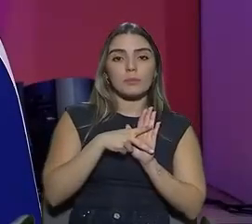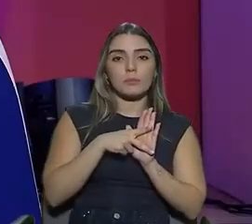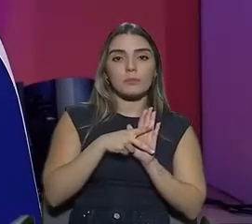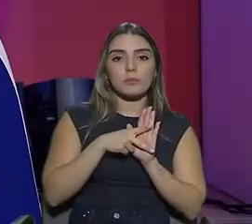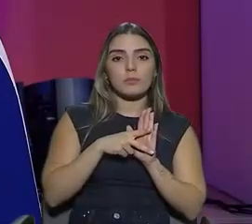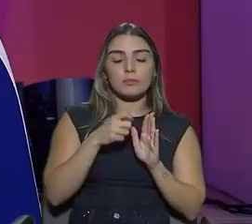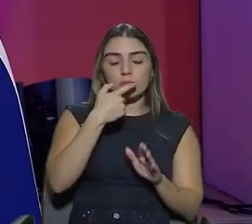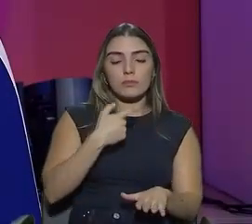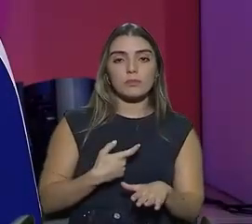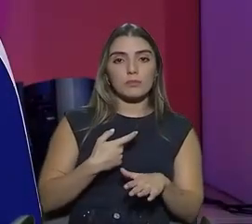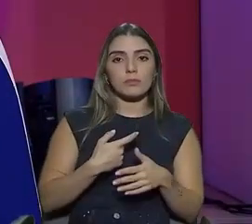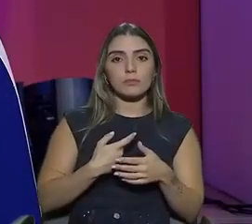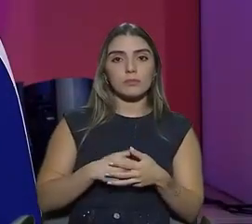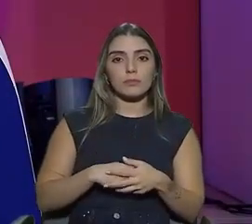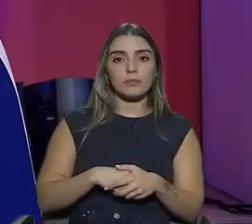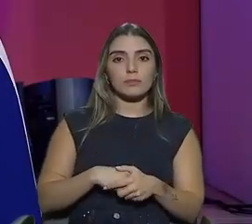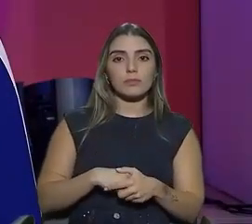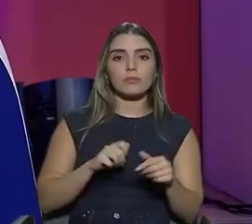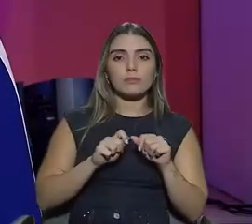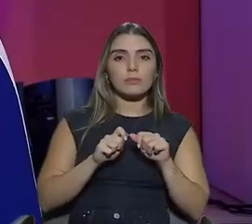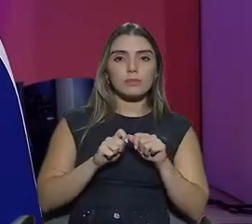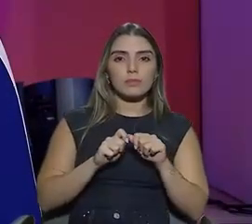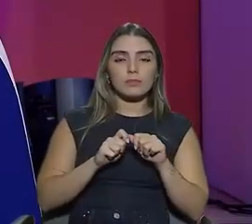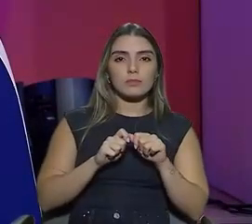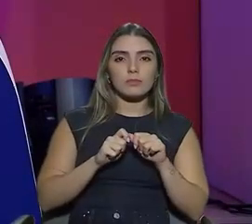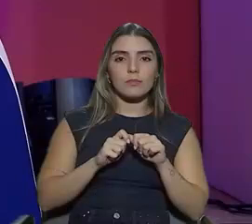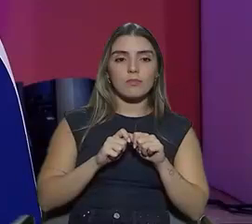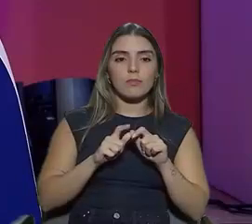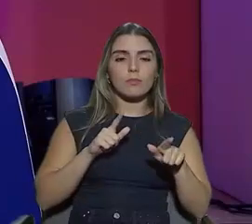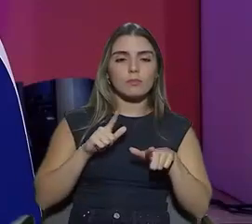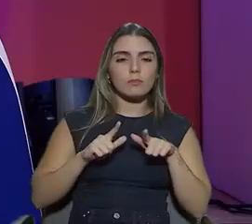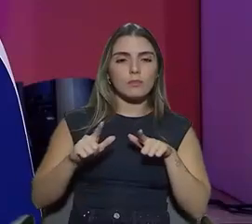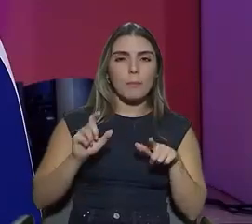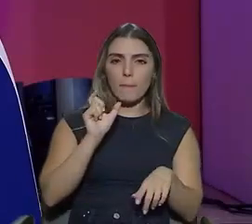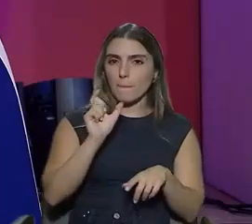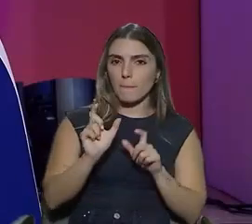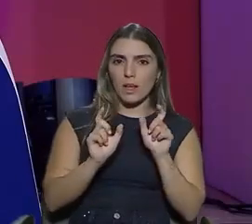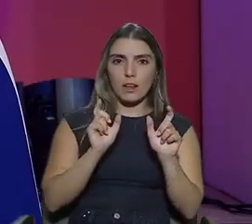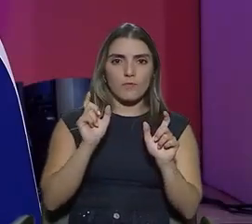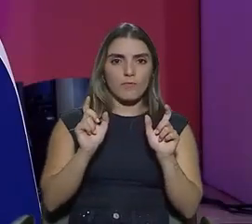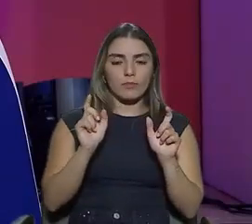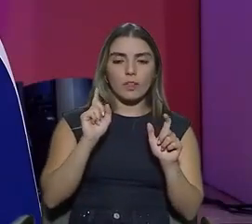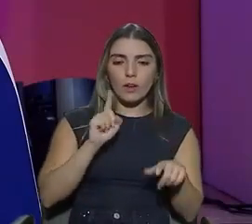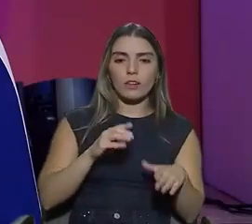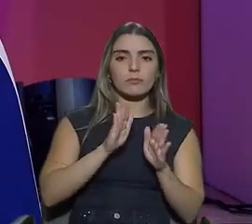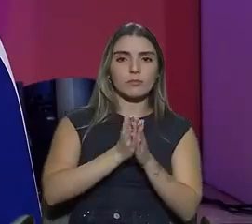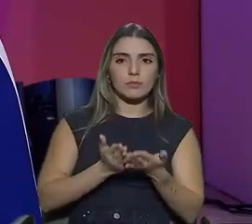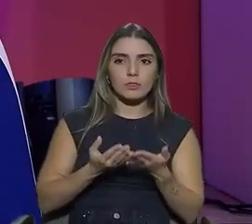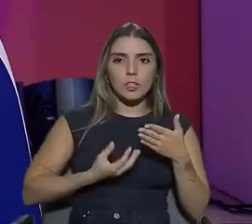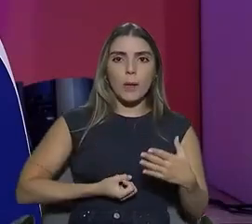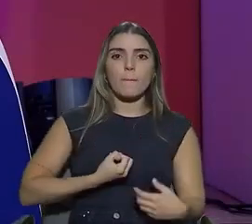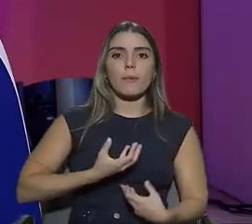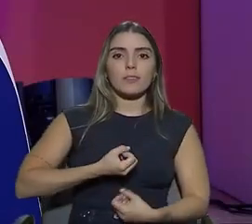minhas próprias mãos, né? E fazer esse trabalho com a palavra. Então, eu digo que é um livro de poesia